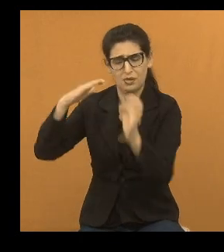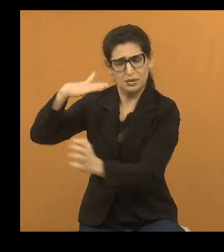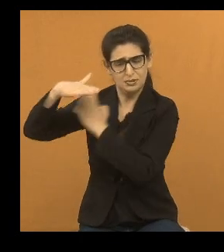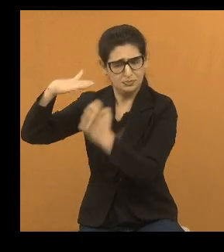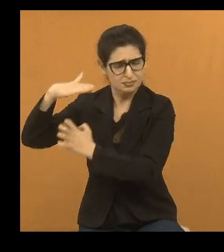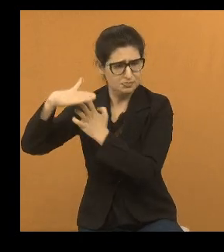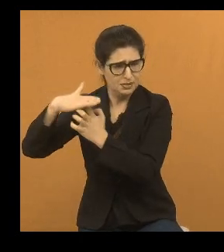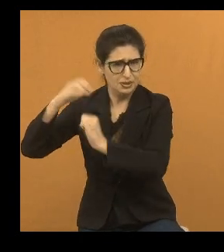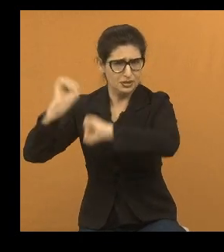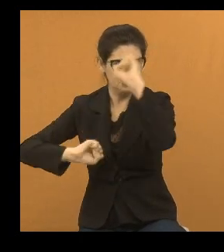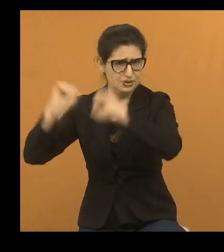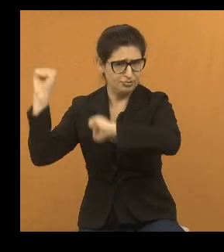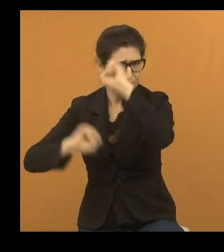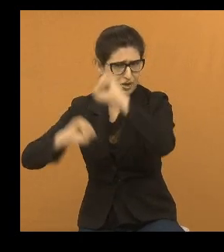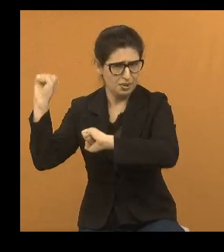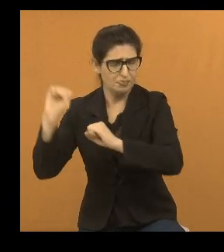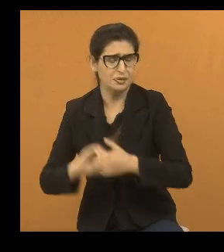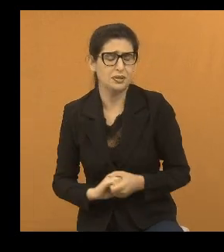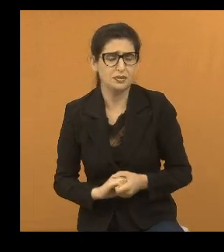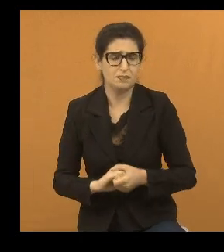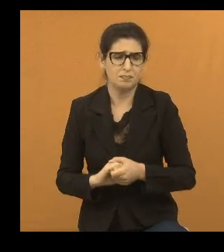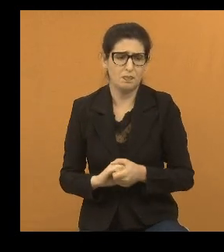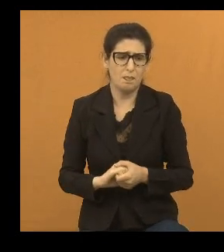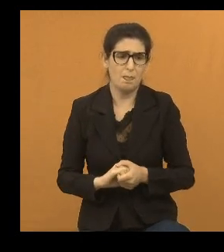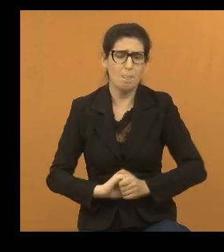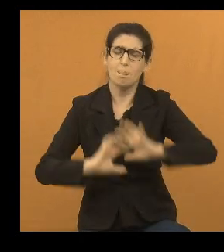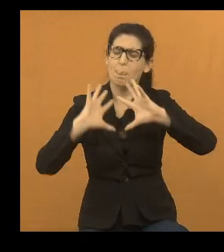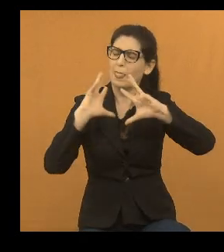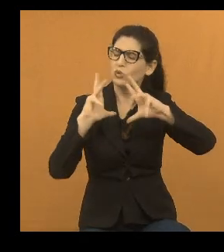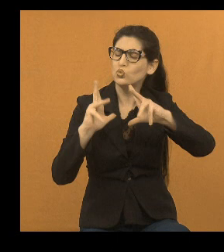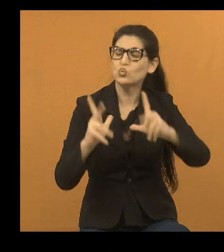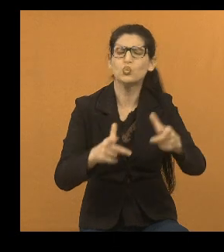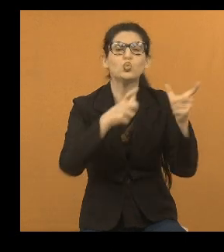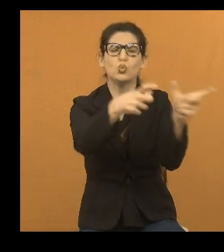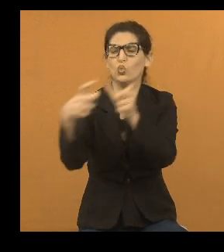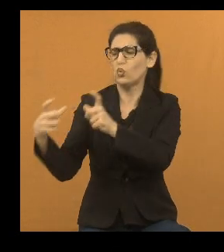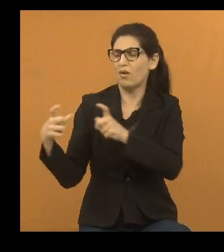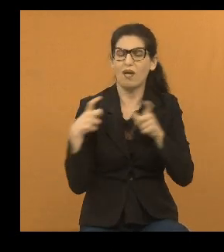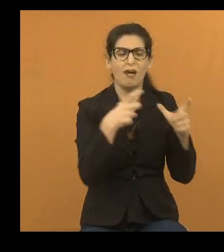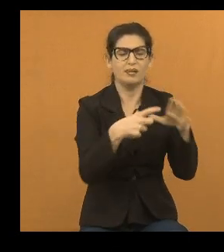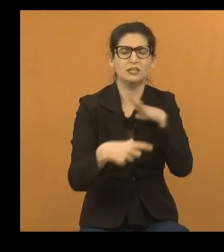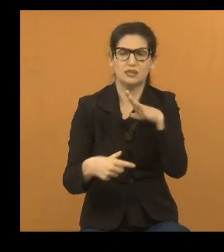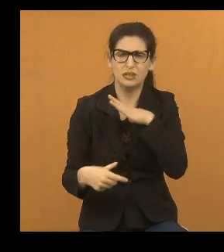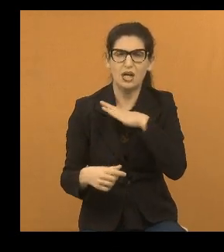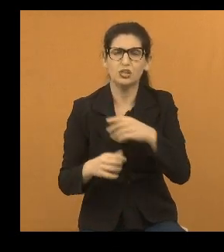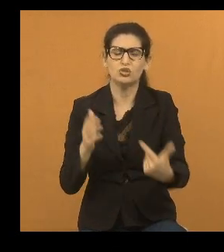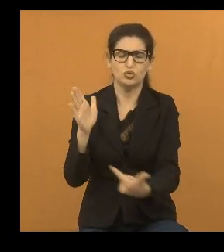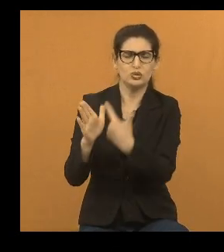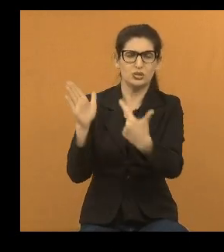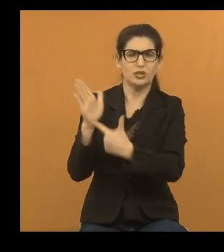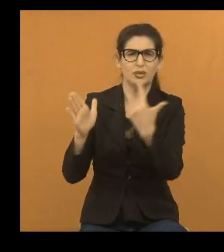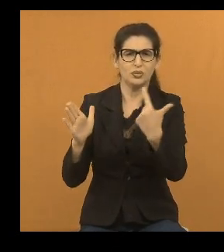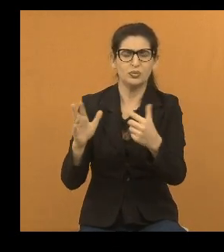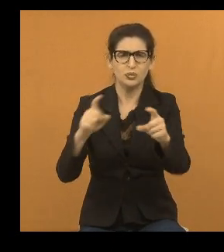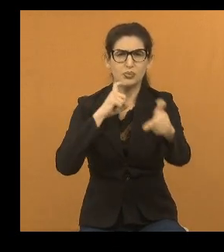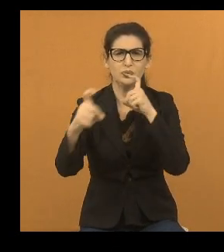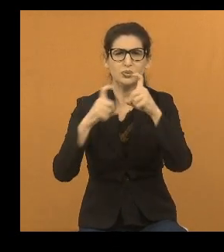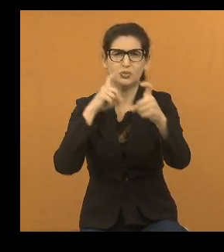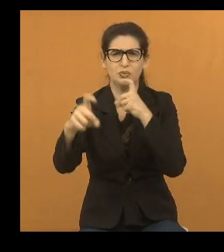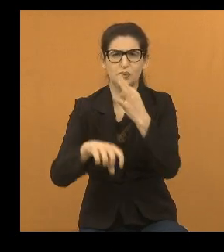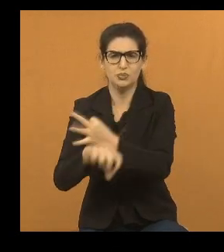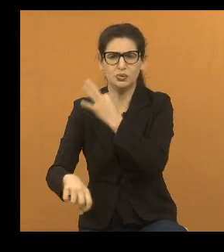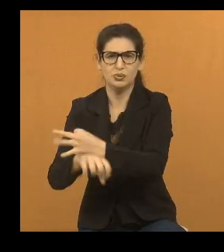avaliação conjunta com eles dos aspectos gerais do ordenamento territorial da cidade. Segundo, foi feita uma reunião com